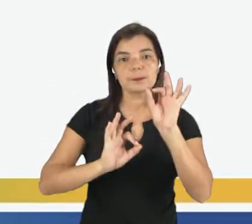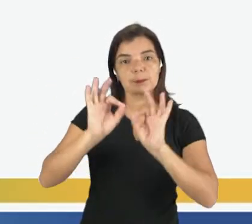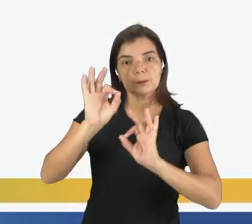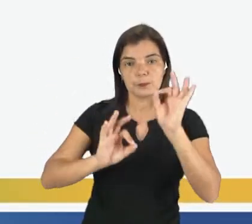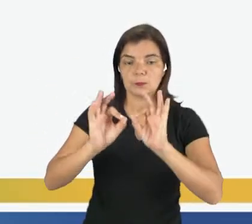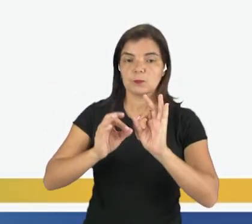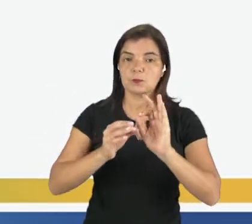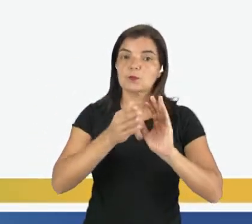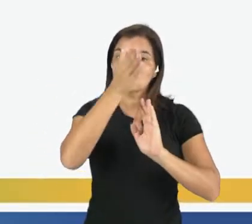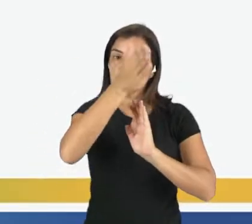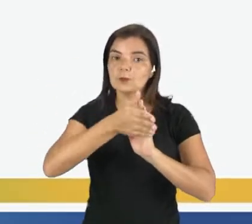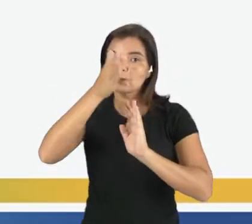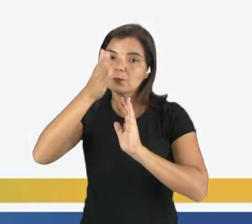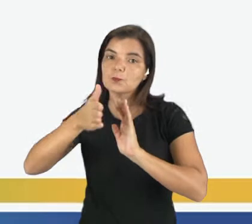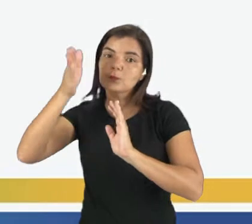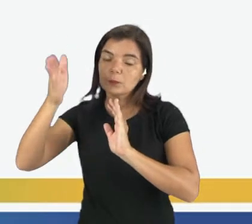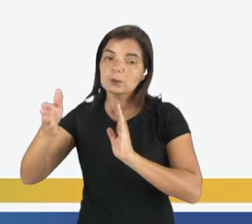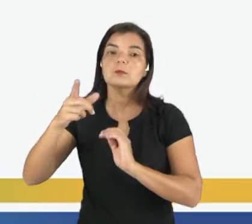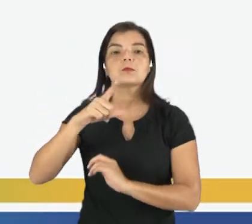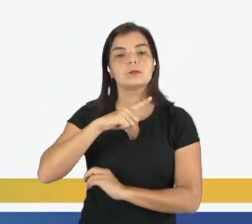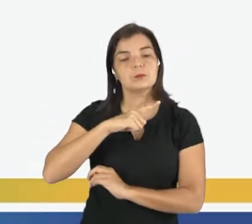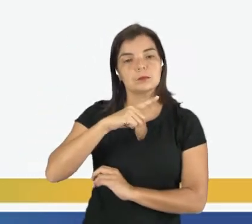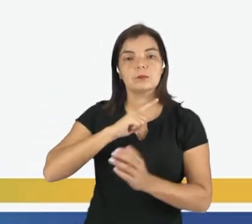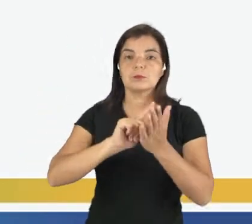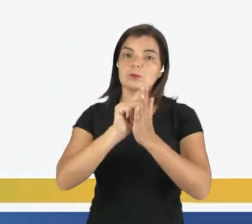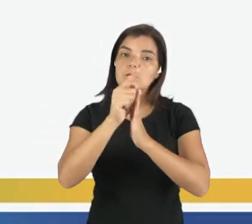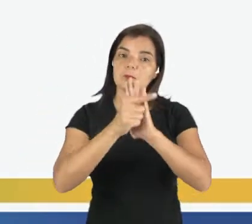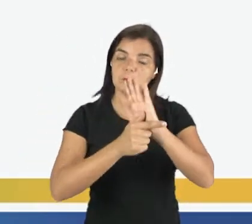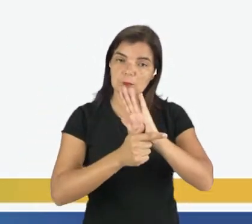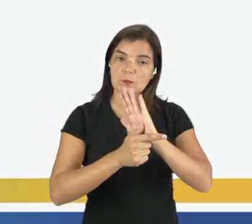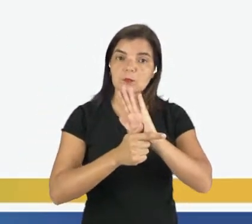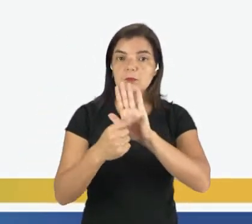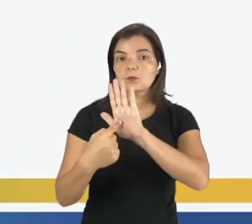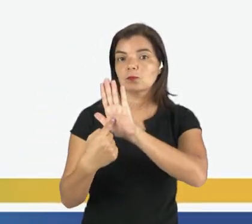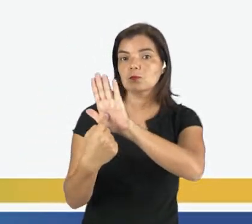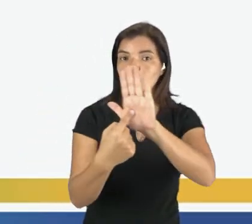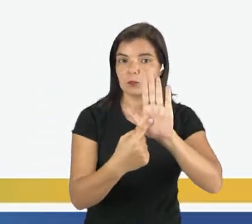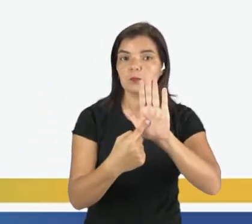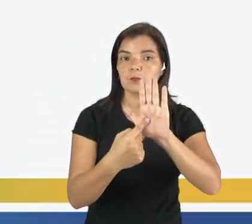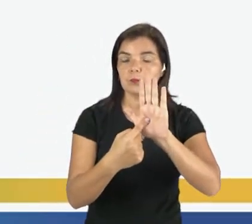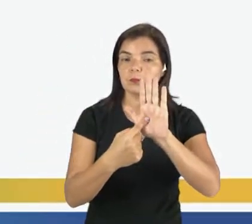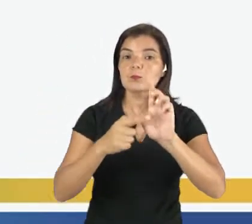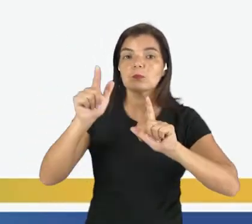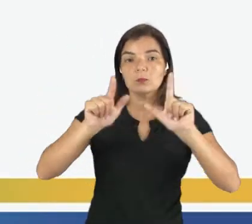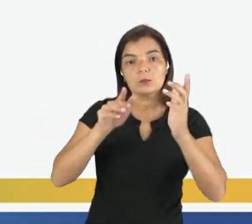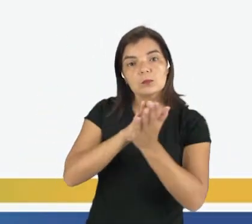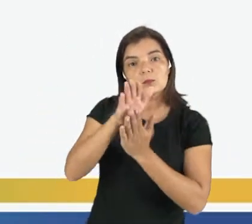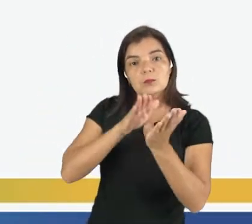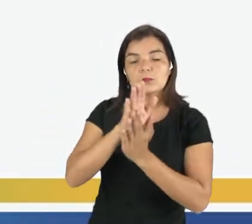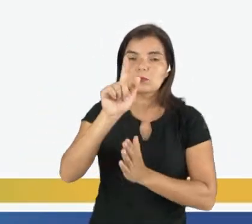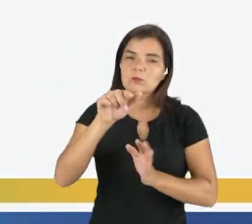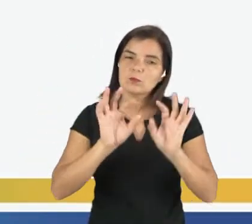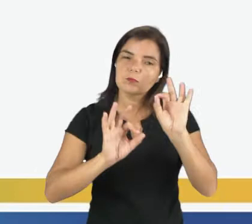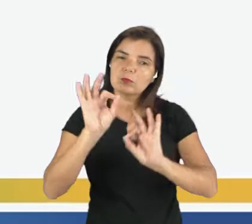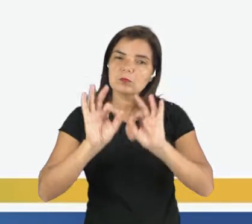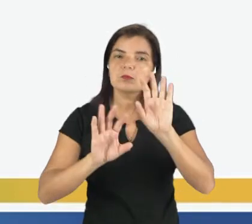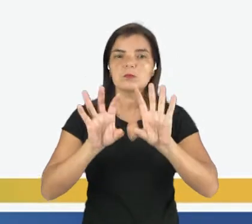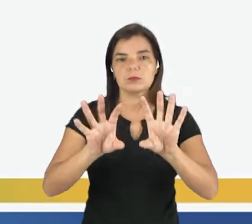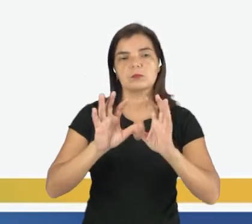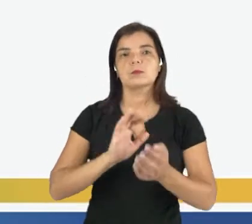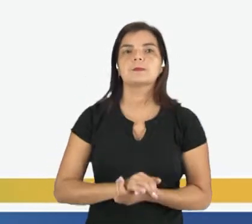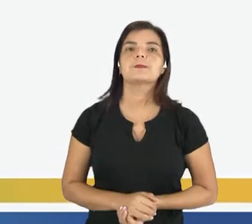organizada em colunas, tendo em vista que esse gênero, quando publicado em mídia impressa, ele é organizado dessa